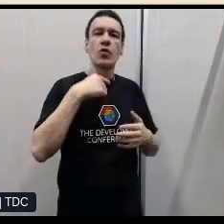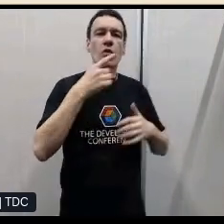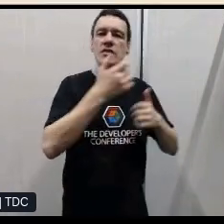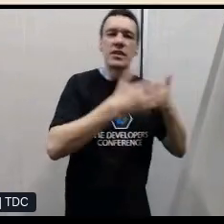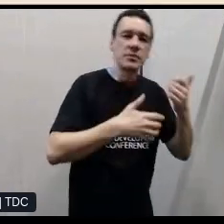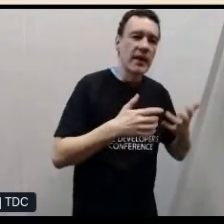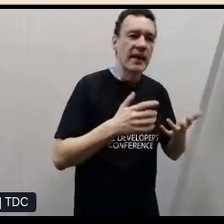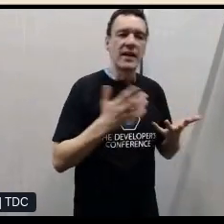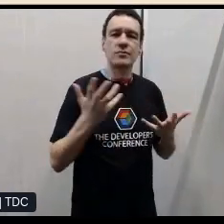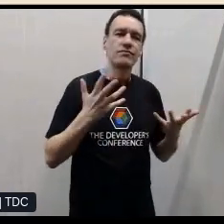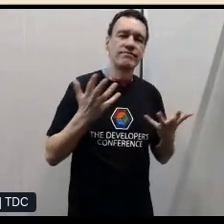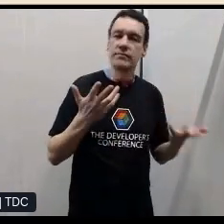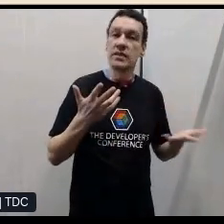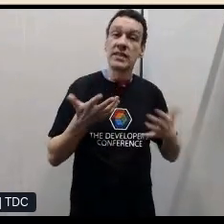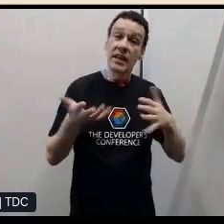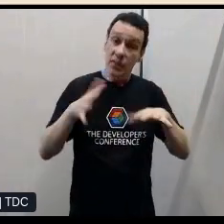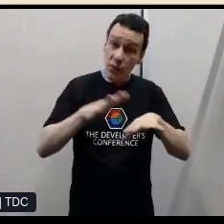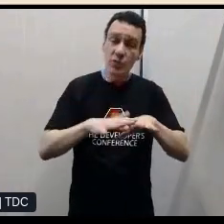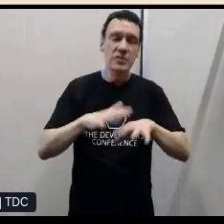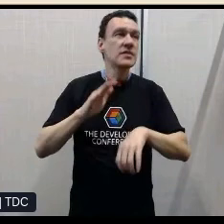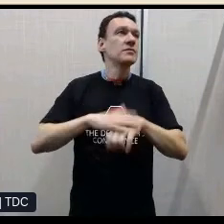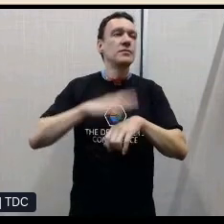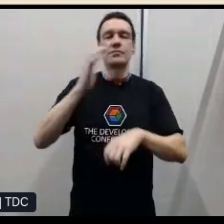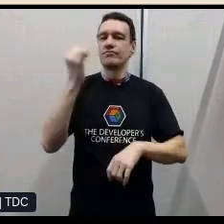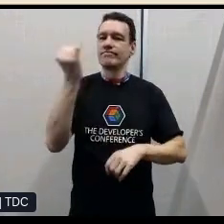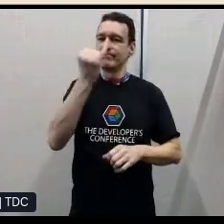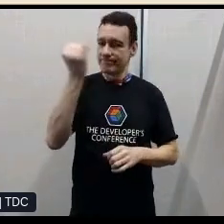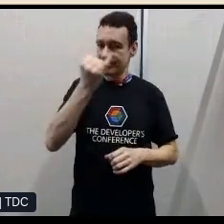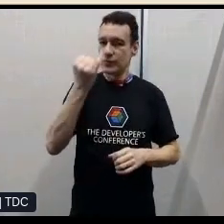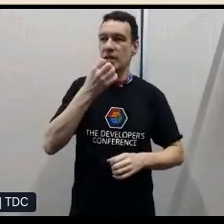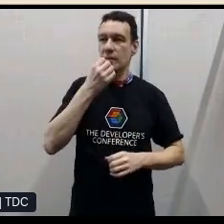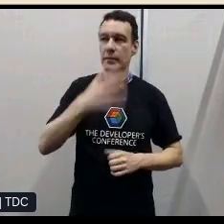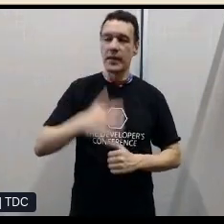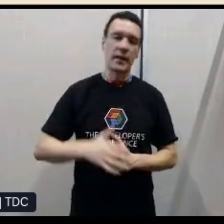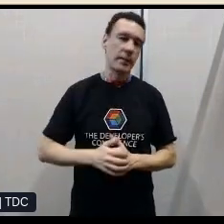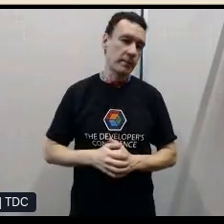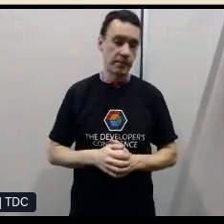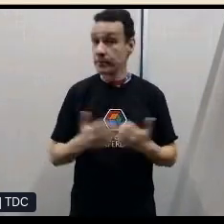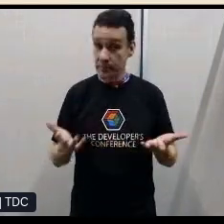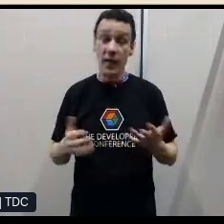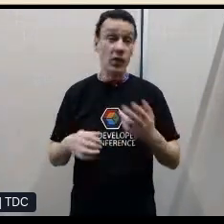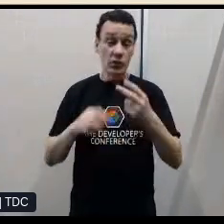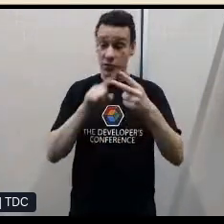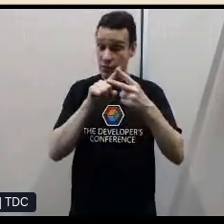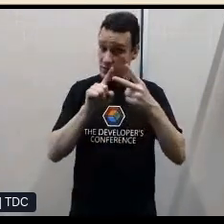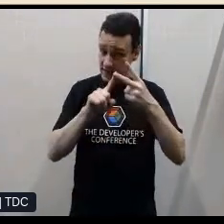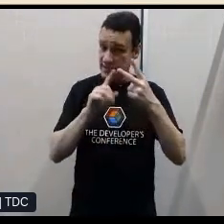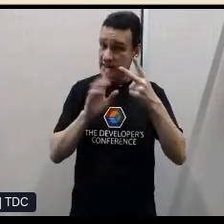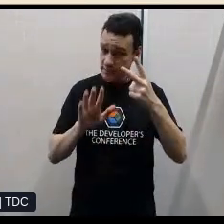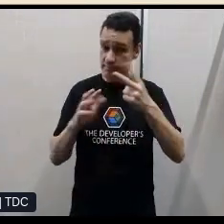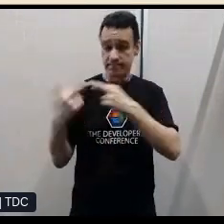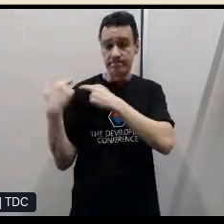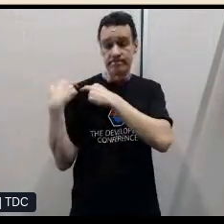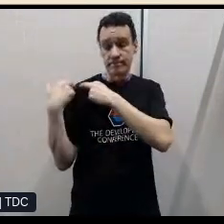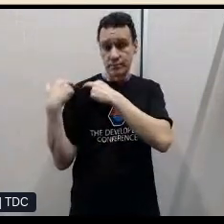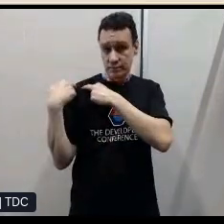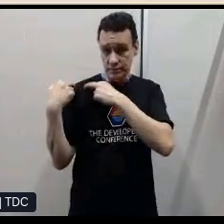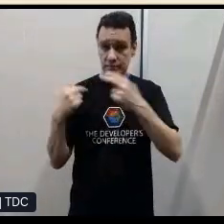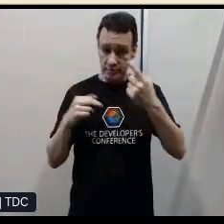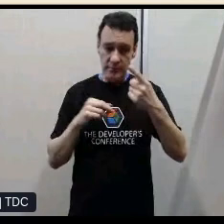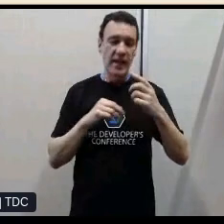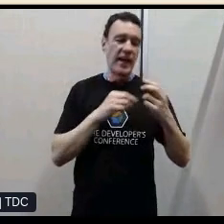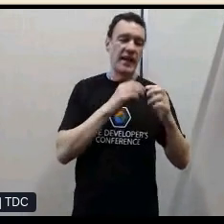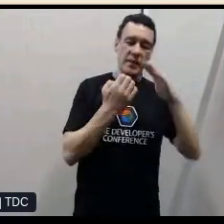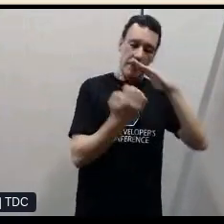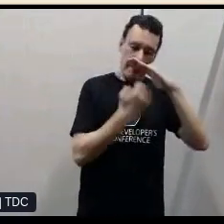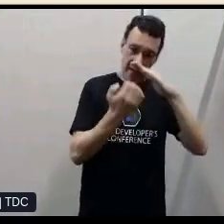está. Então, a inclusão é o passo mais importante. E aí a gente tem 2 papéis aí. Um papel é do lado da empresa